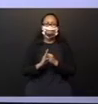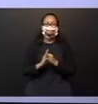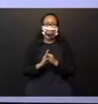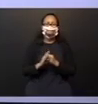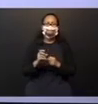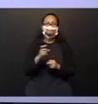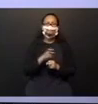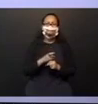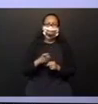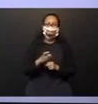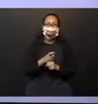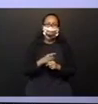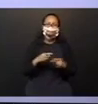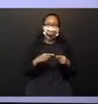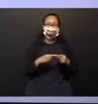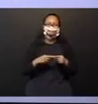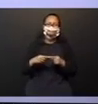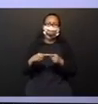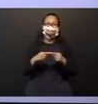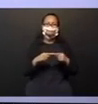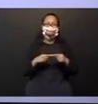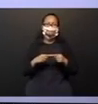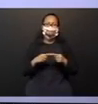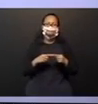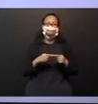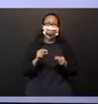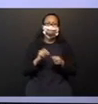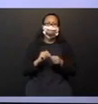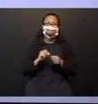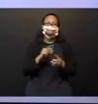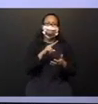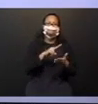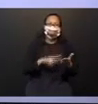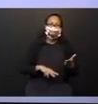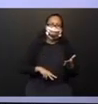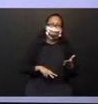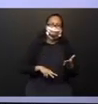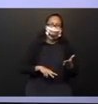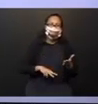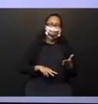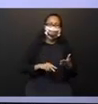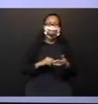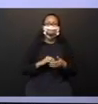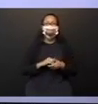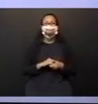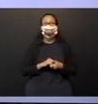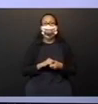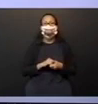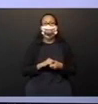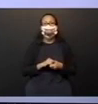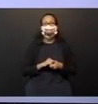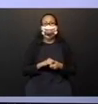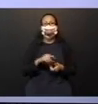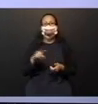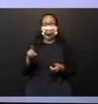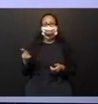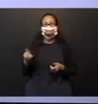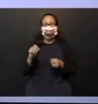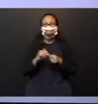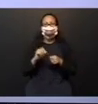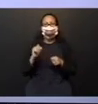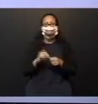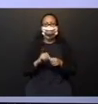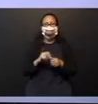concordância, ortografia. Fizemos ali a leitura das páginas 46 a 50. Vocês vão estar fazendo